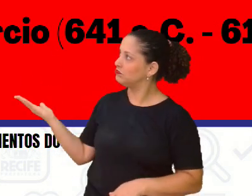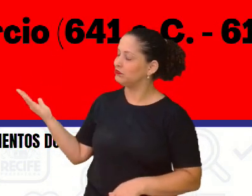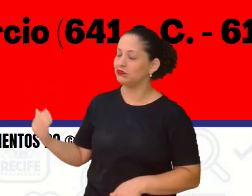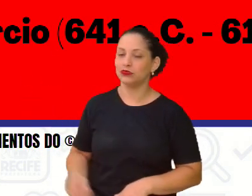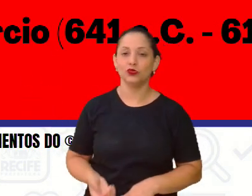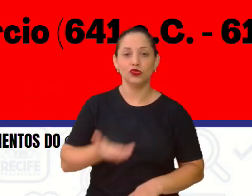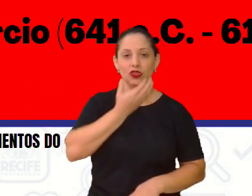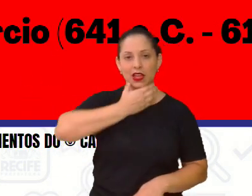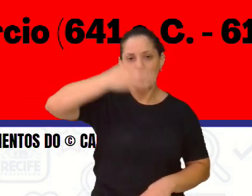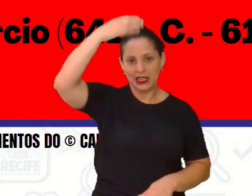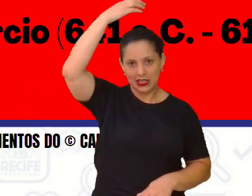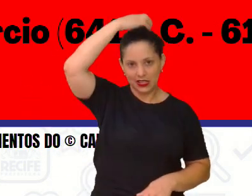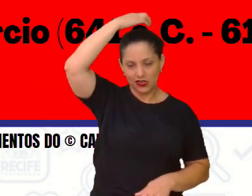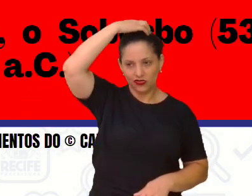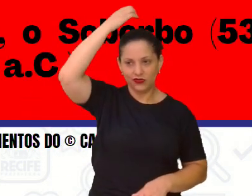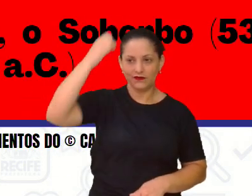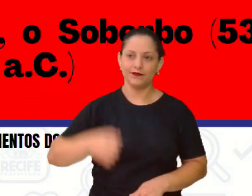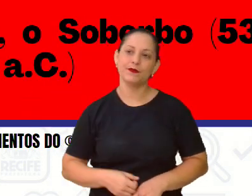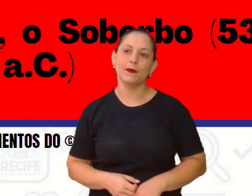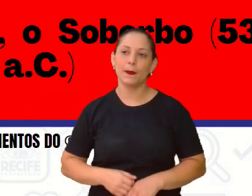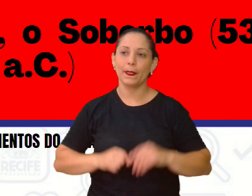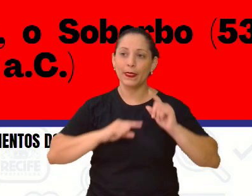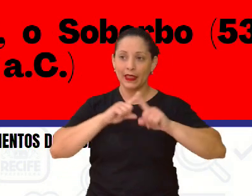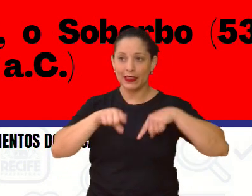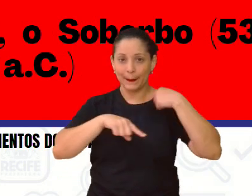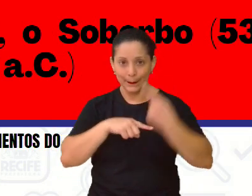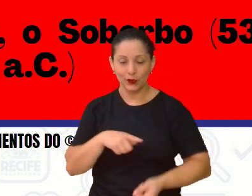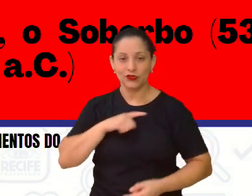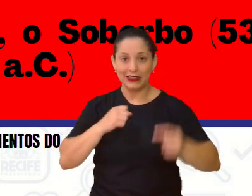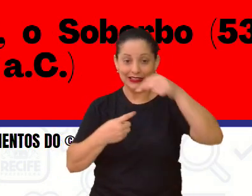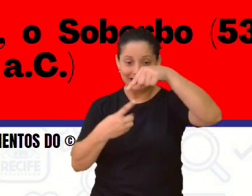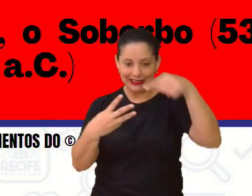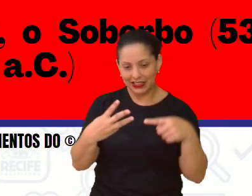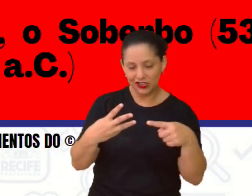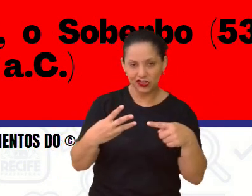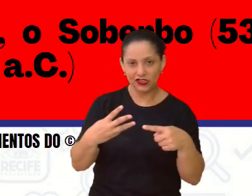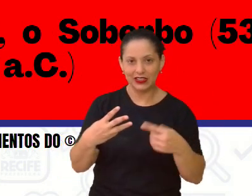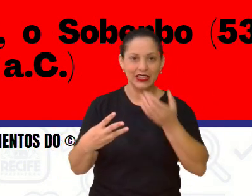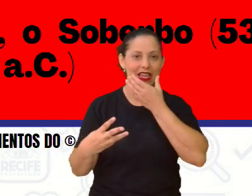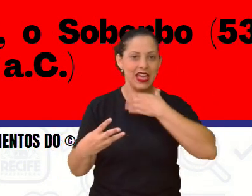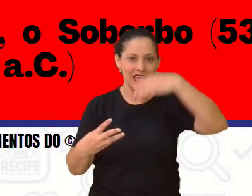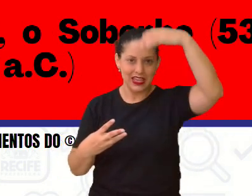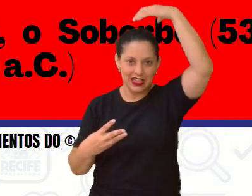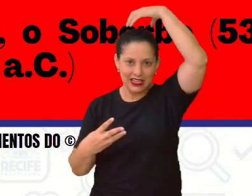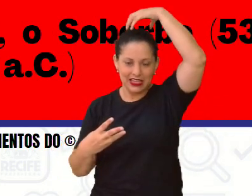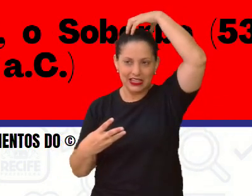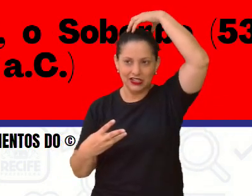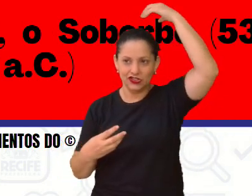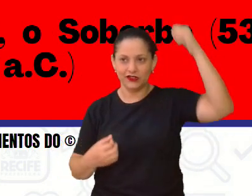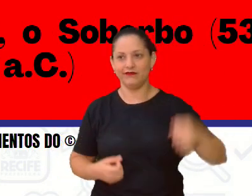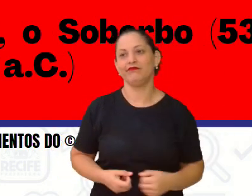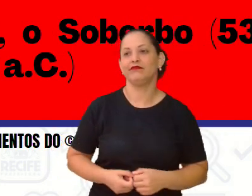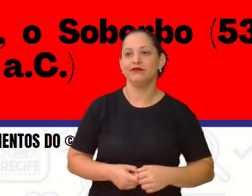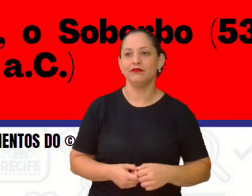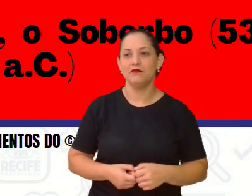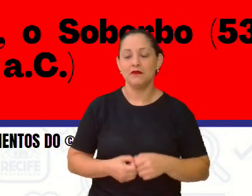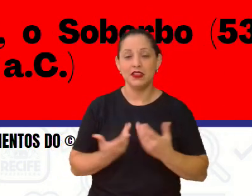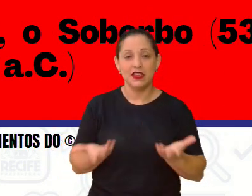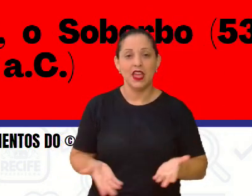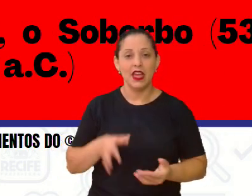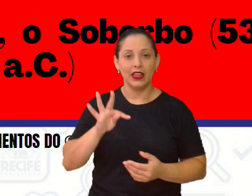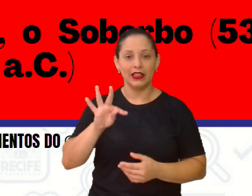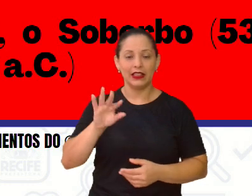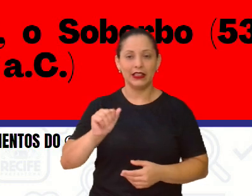reis latinos. E depois deles a gente tem mais 3 reis de origem etrusca, né? Que são os Tarquínios, né?